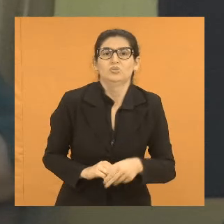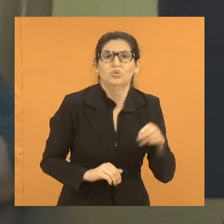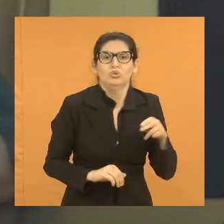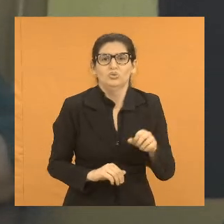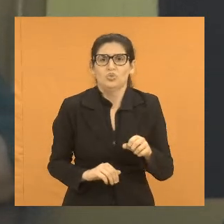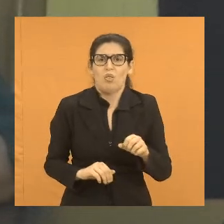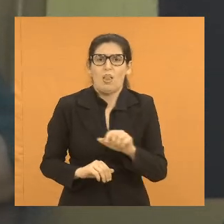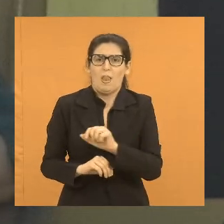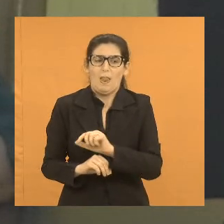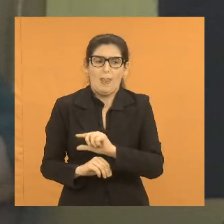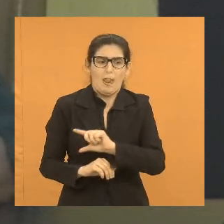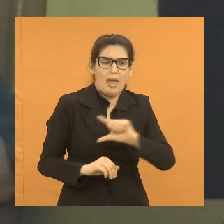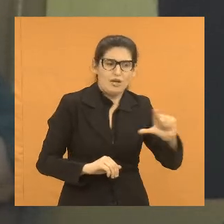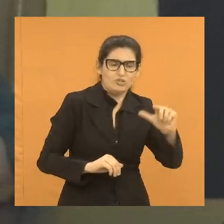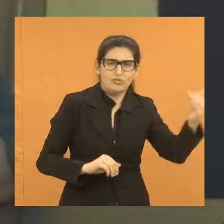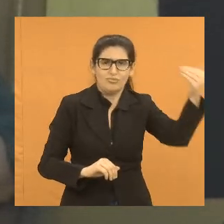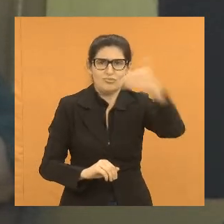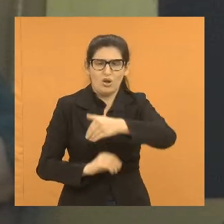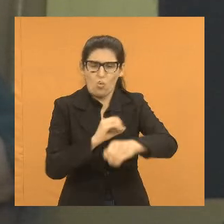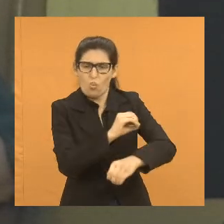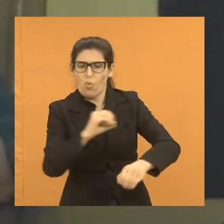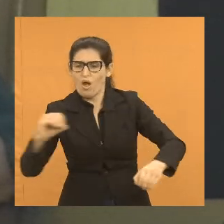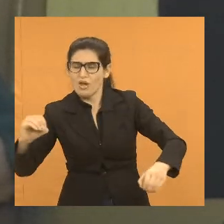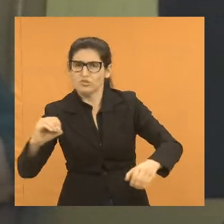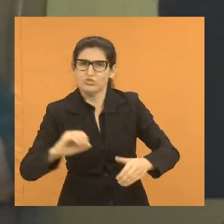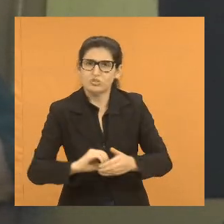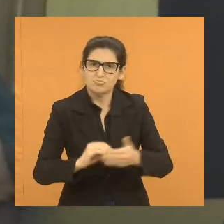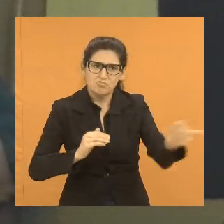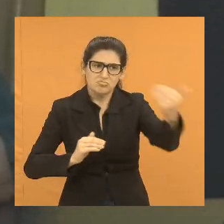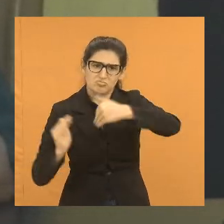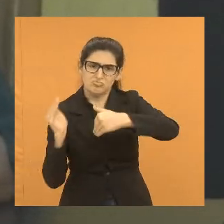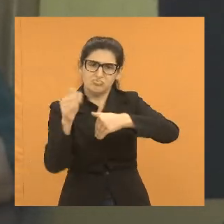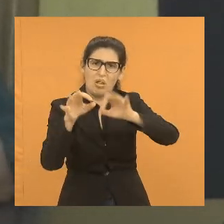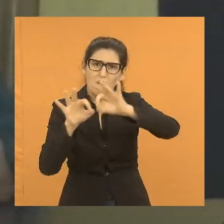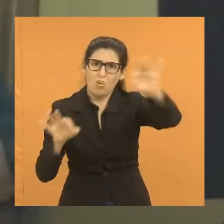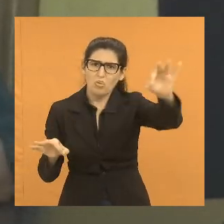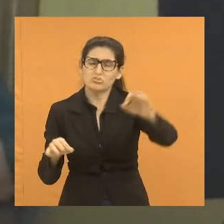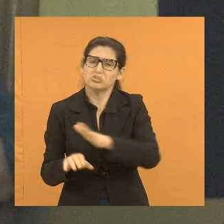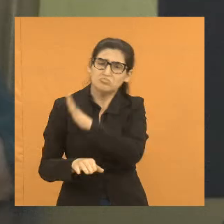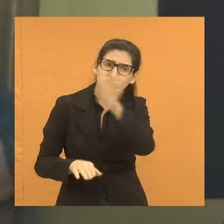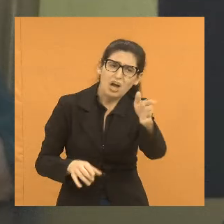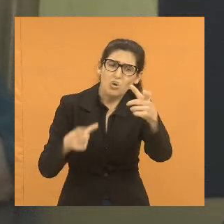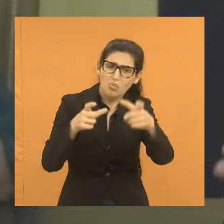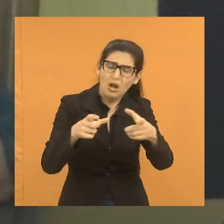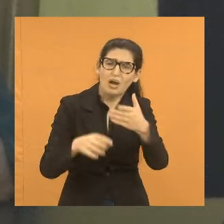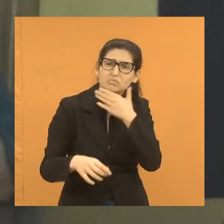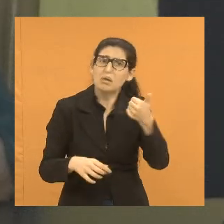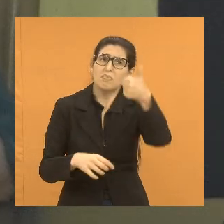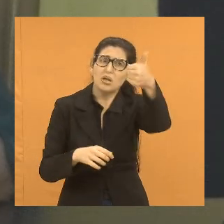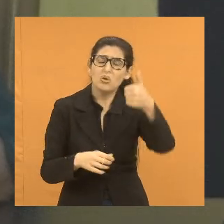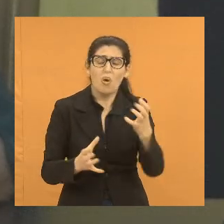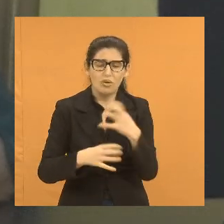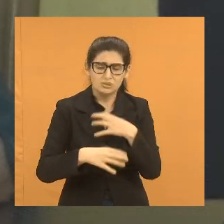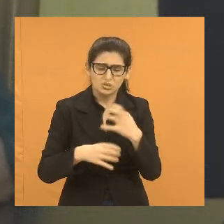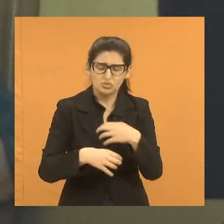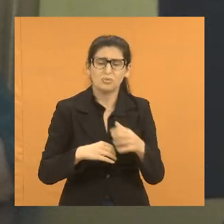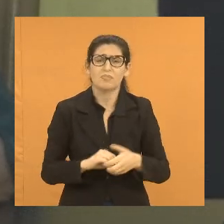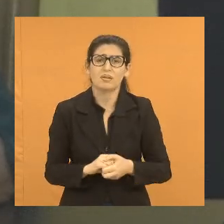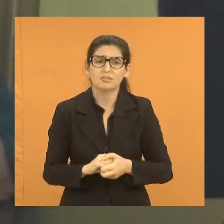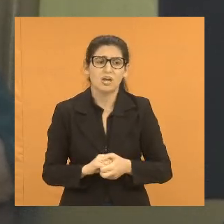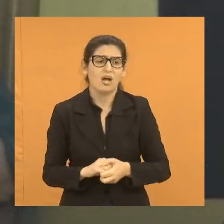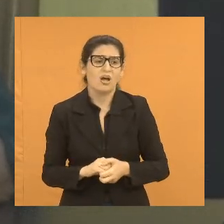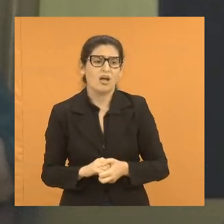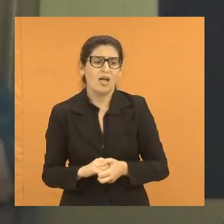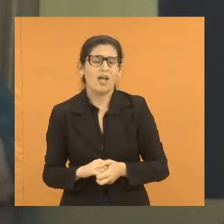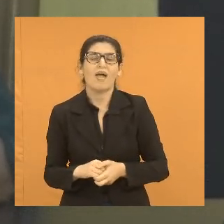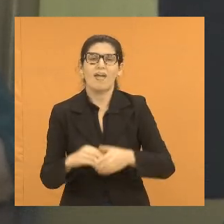a empresa que atende, ela tem a mesma responsabilidade nas 2 unidades, né? E a respeito do nome Telmo de